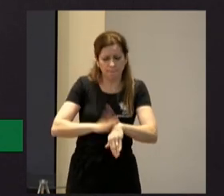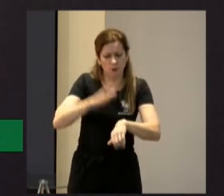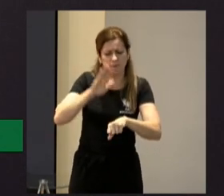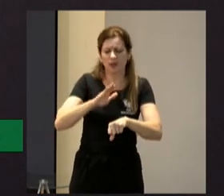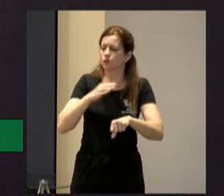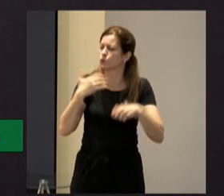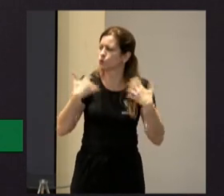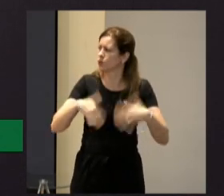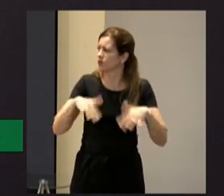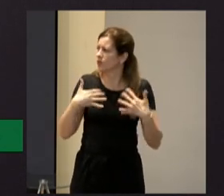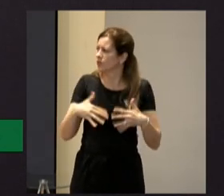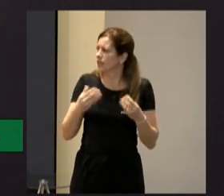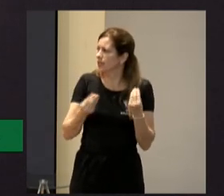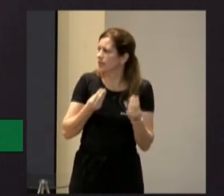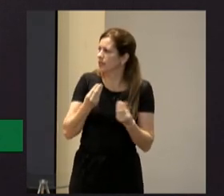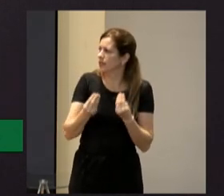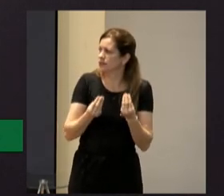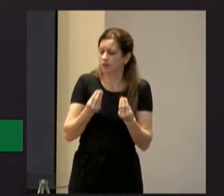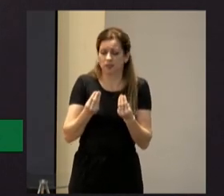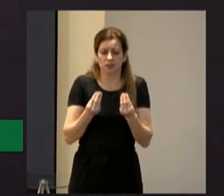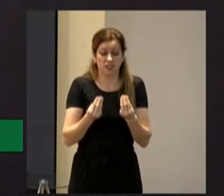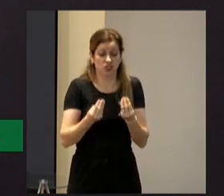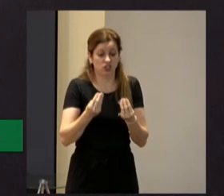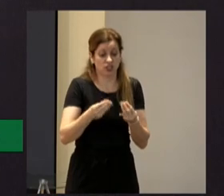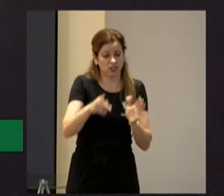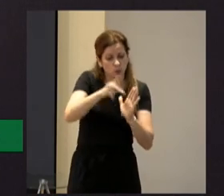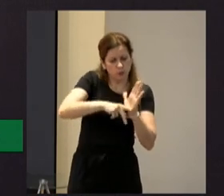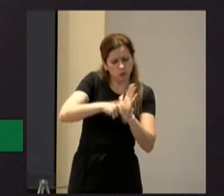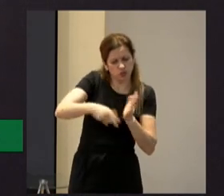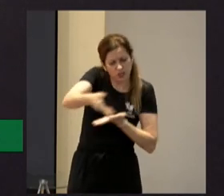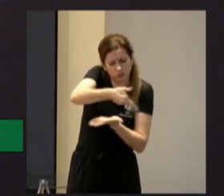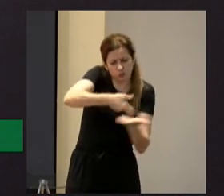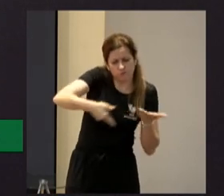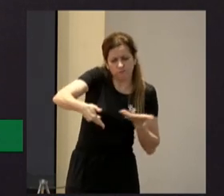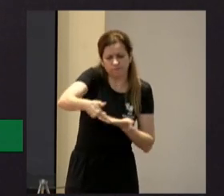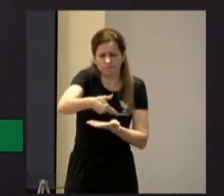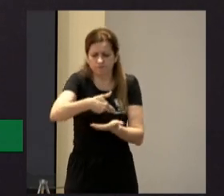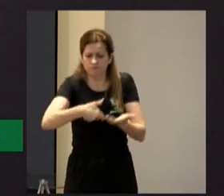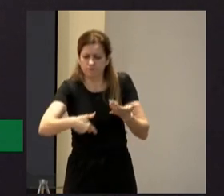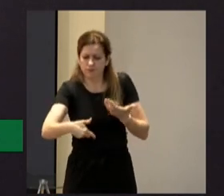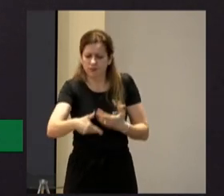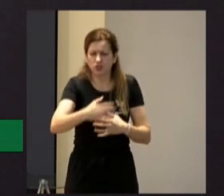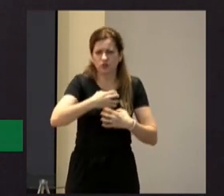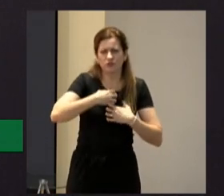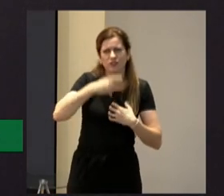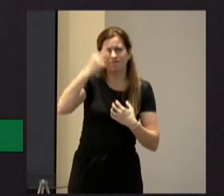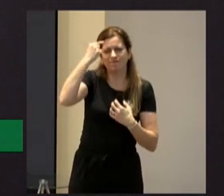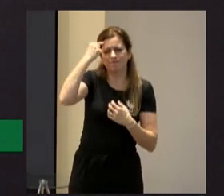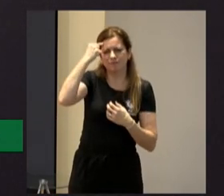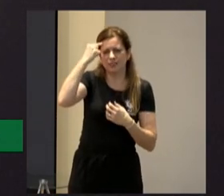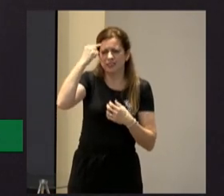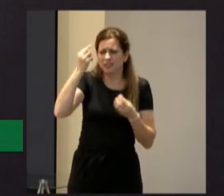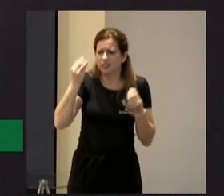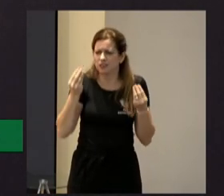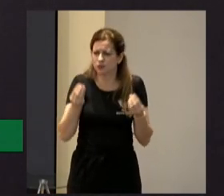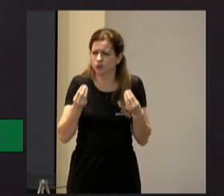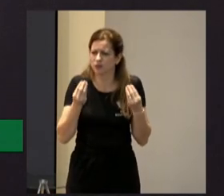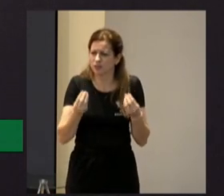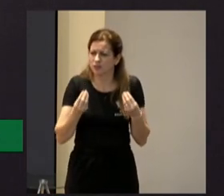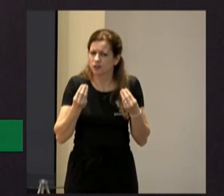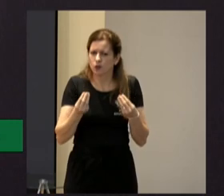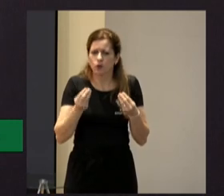gente, quando a gente está dentro do projeto, a gente fica assim, pensando, será que está, né, o que